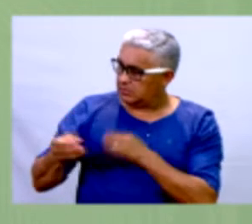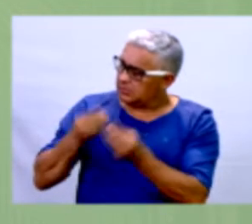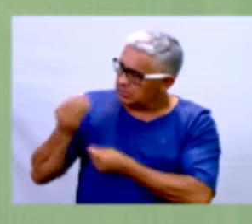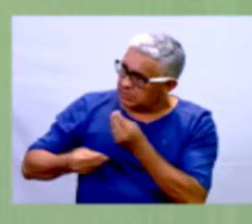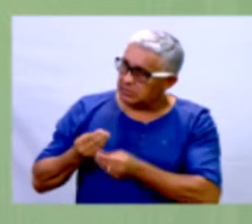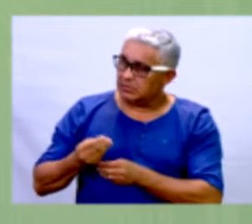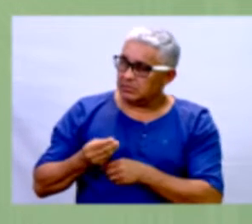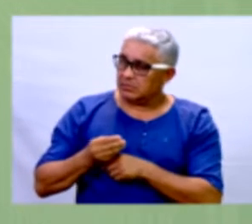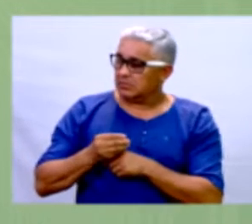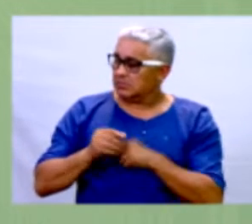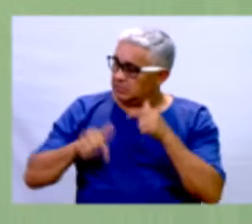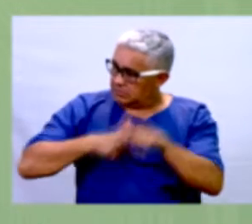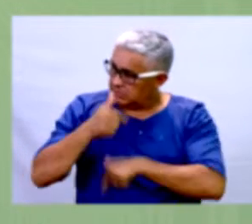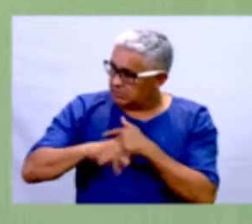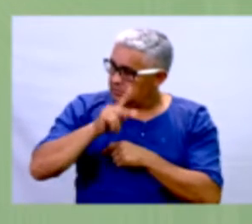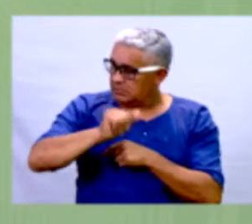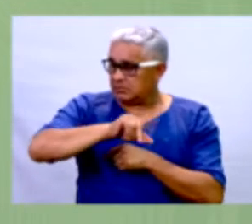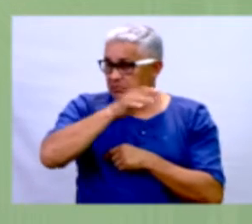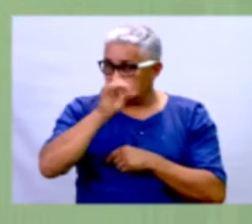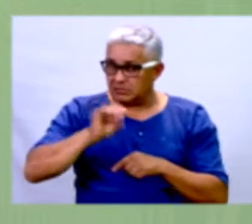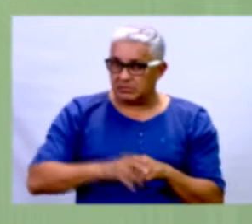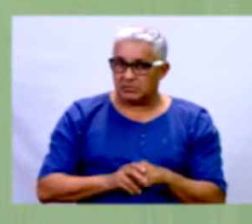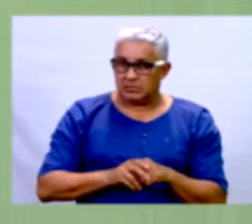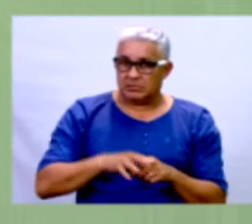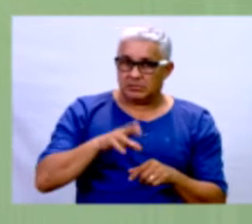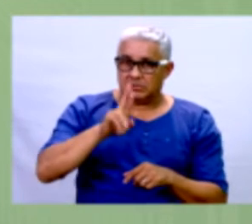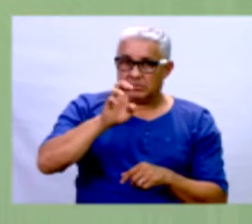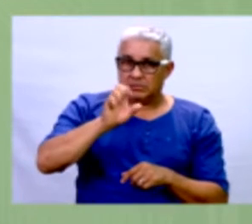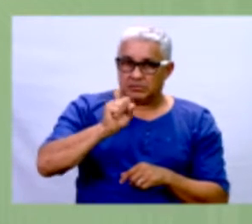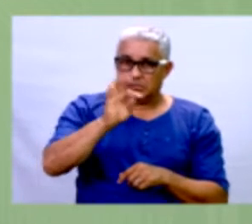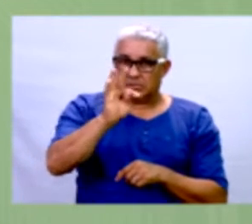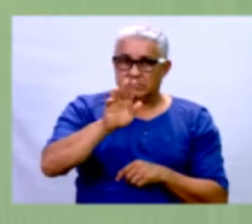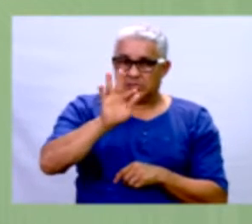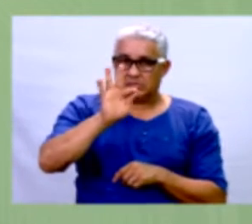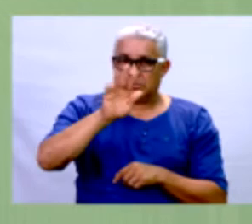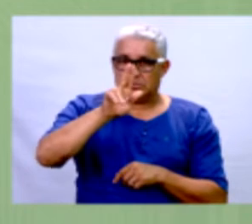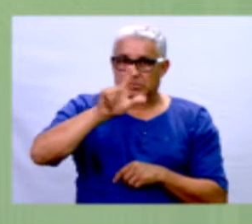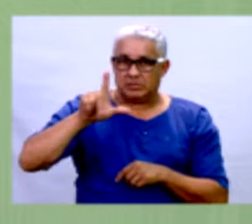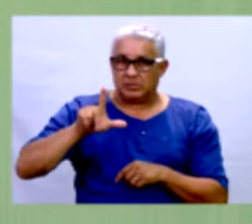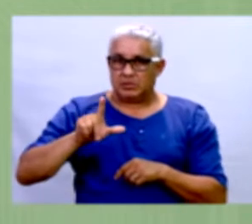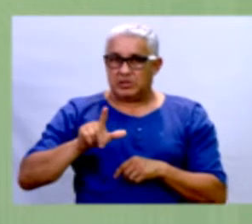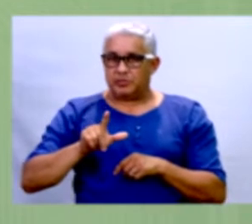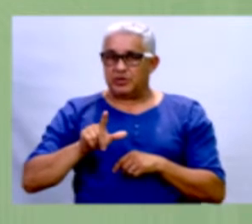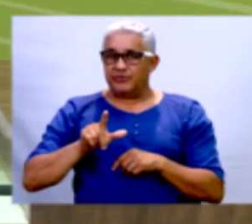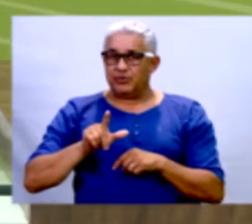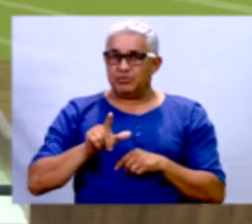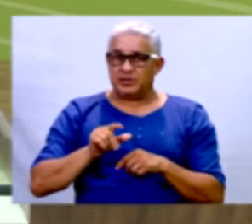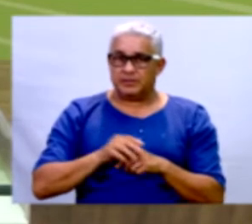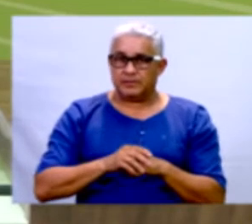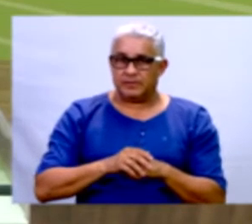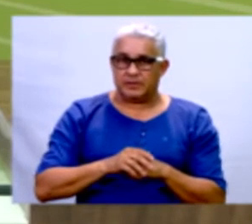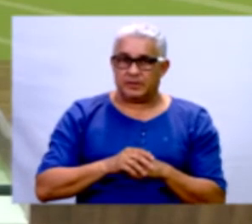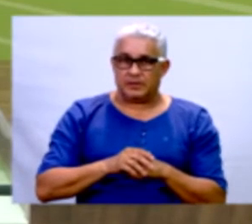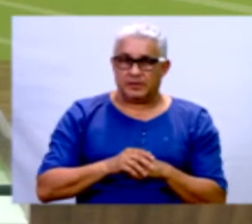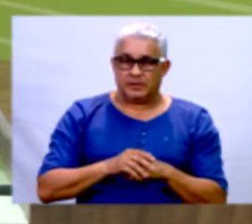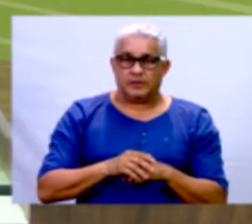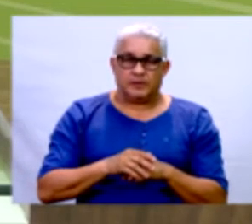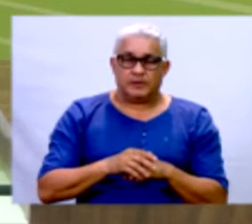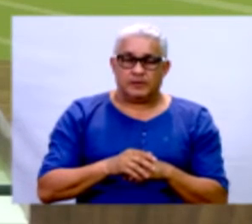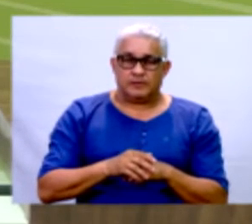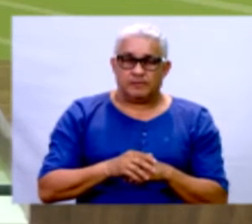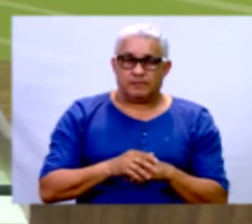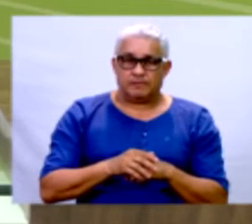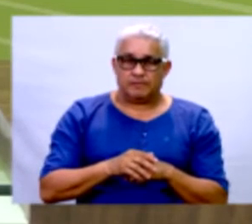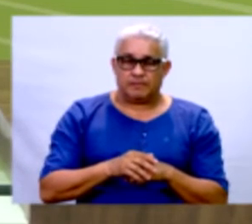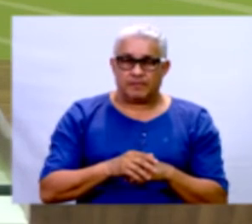como é que funciona esse padrão RESTful? Bom, como foi apresentado no início da aula,